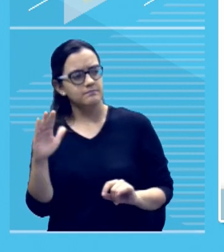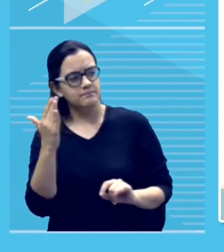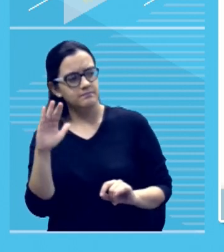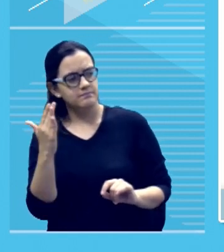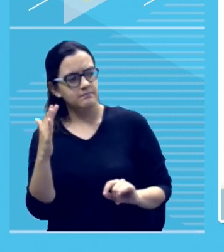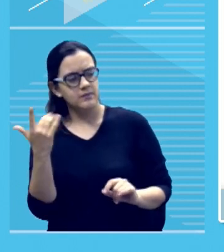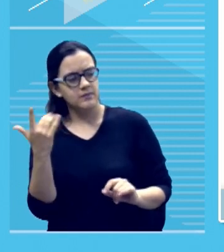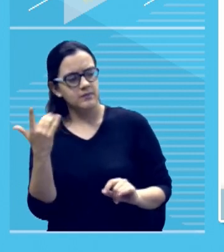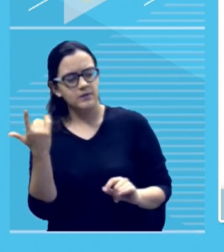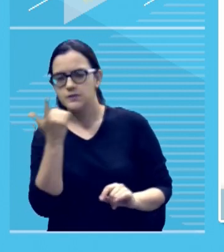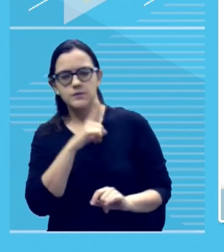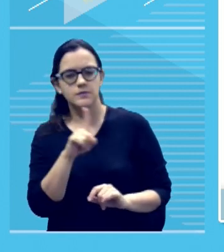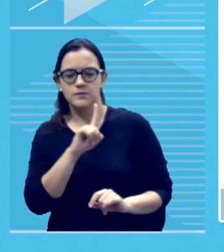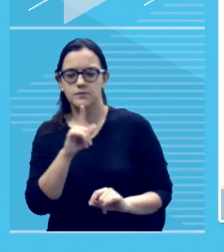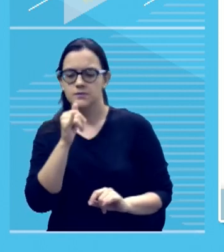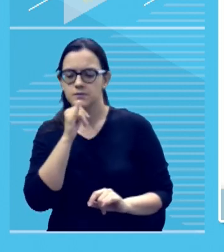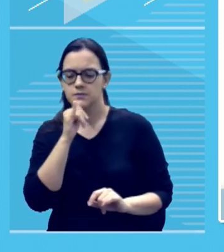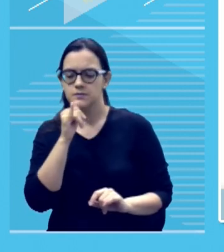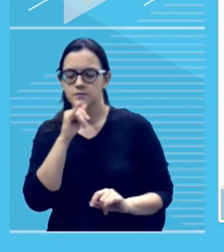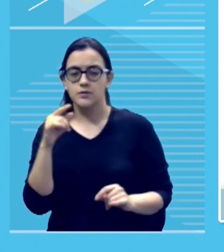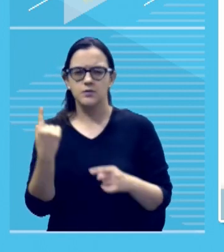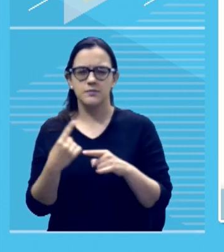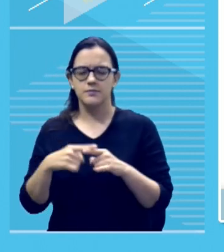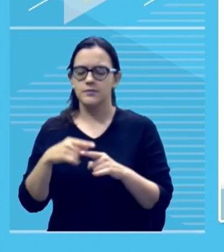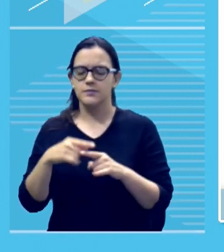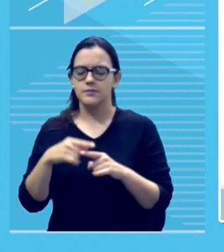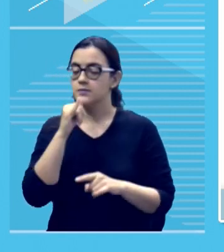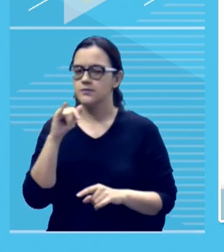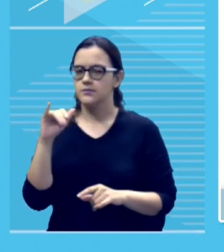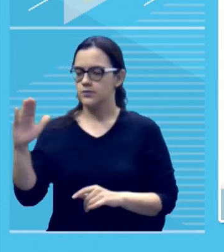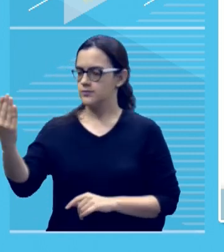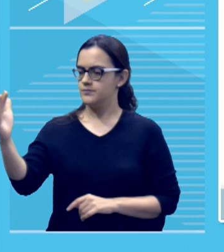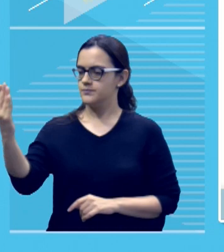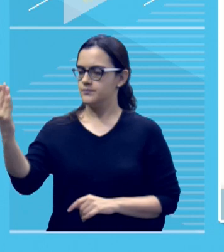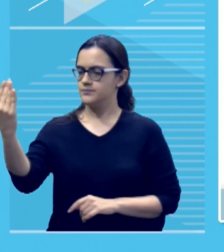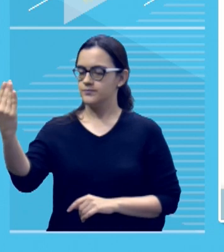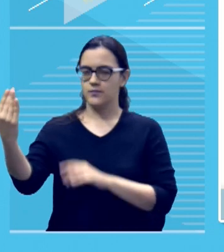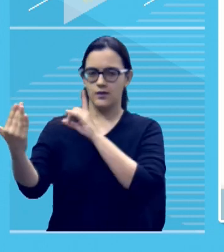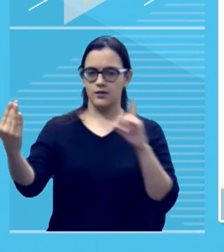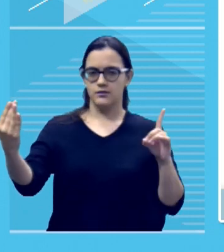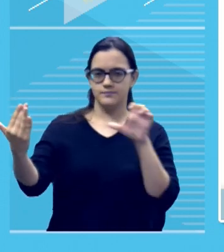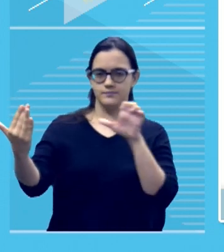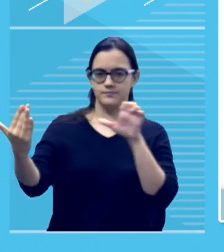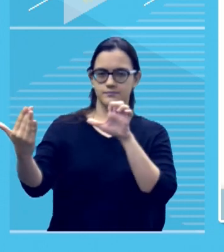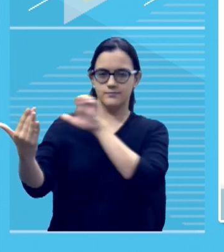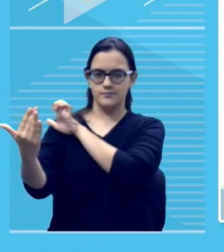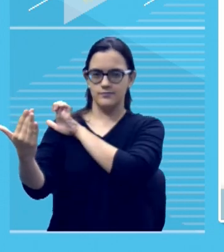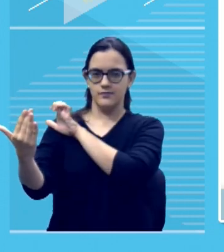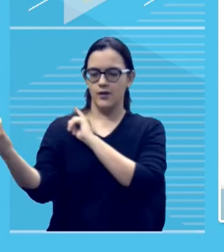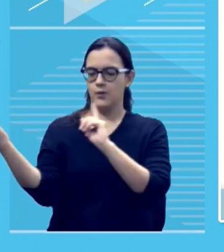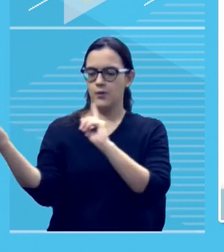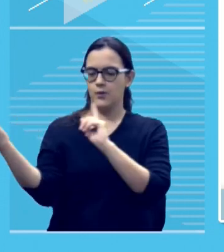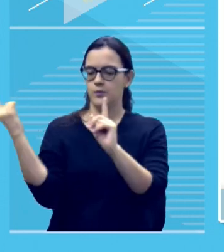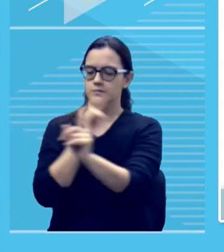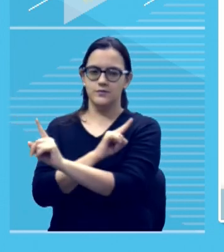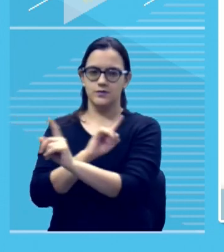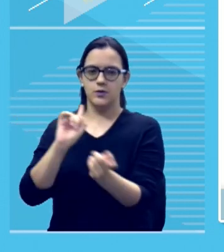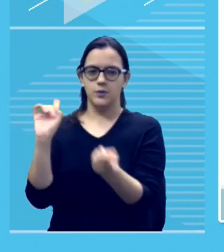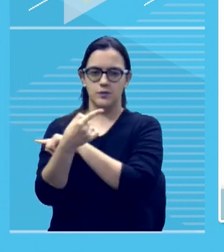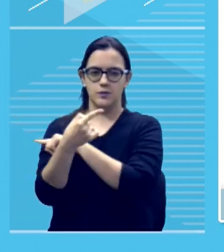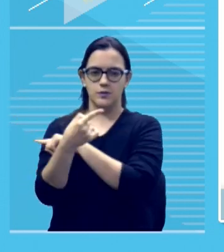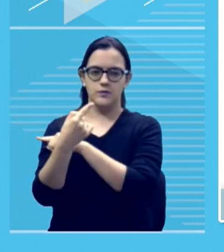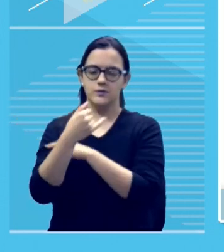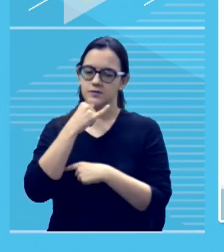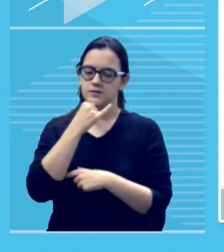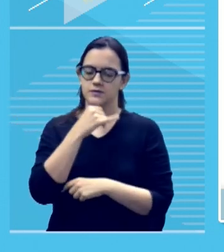são superponíveis, ó. Se você tentar encaixar isso aqui, eles não vão se encaixar, ó. Olha só, como se tivesse um espelho, um